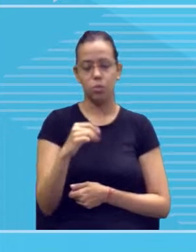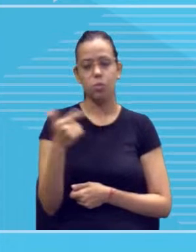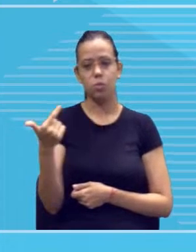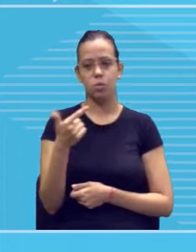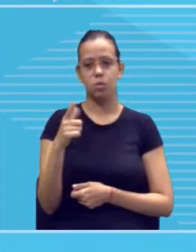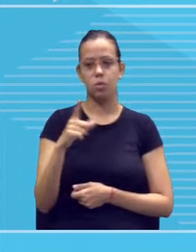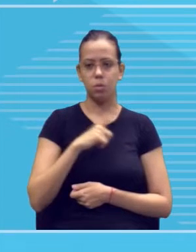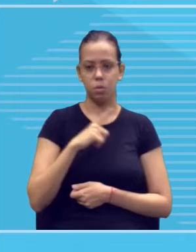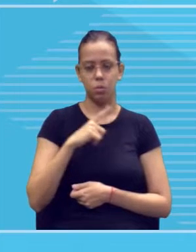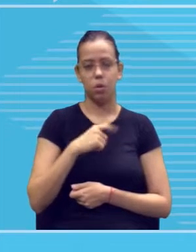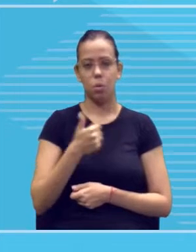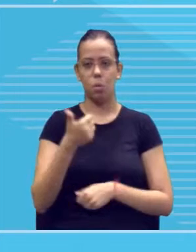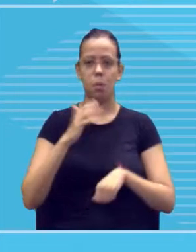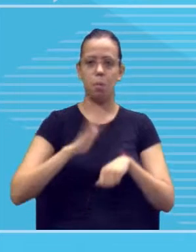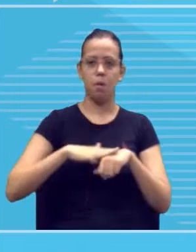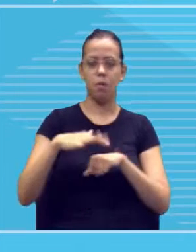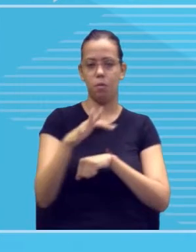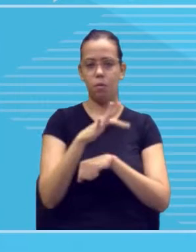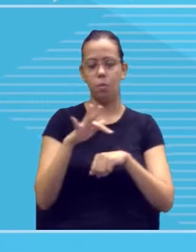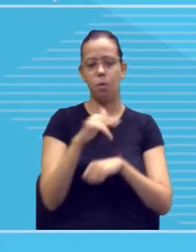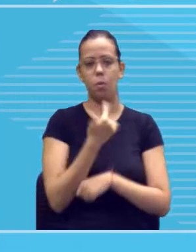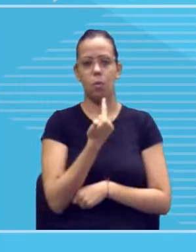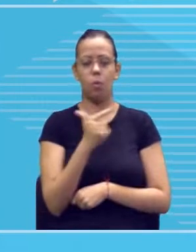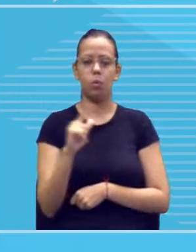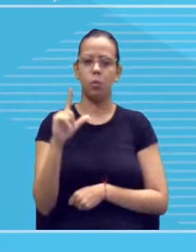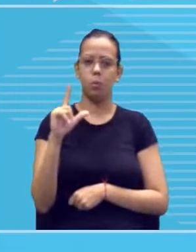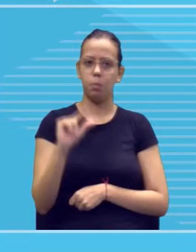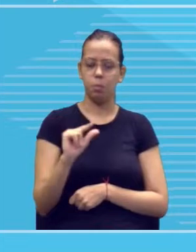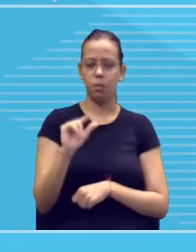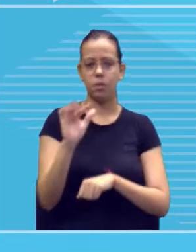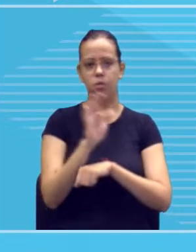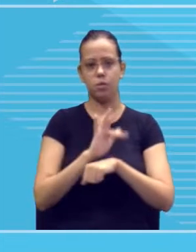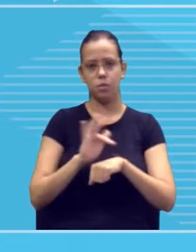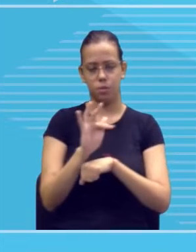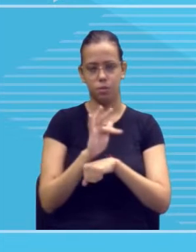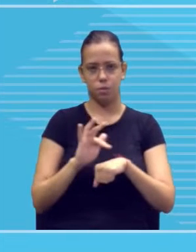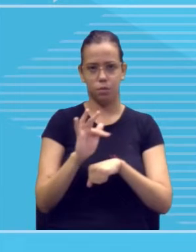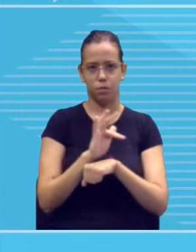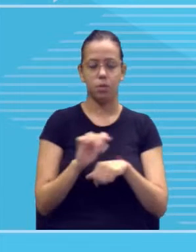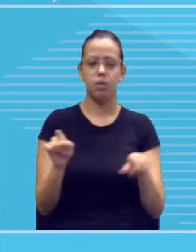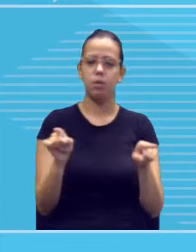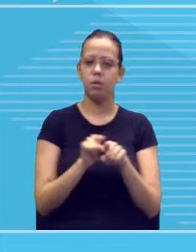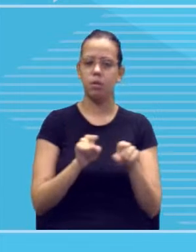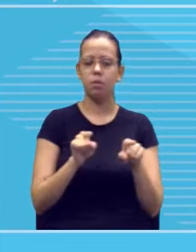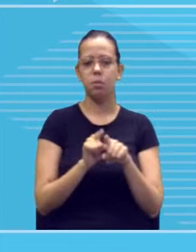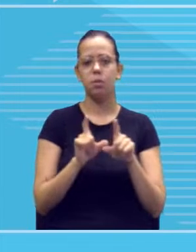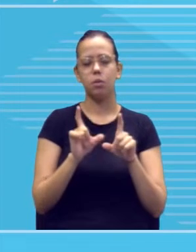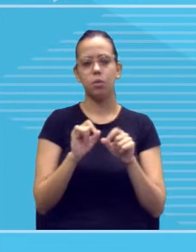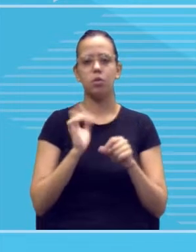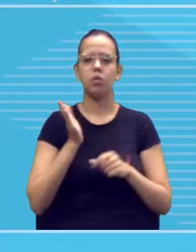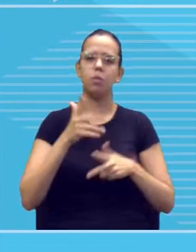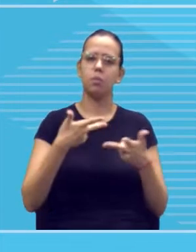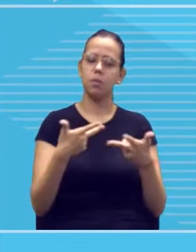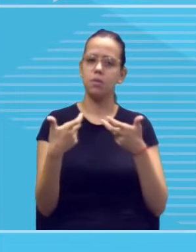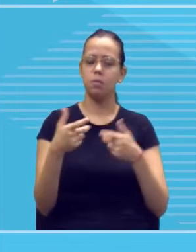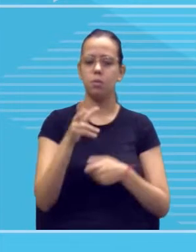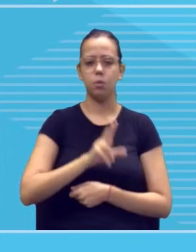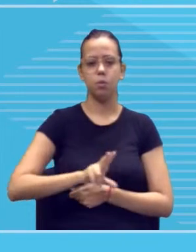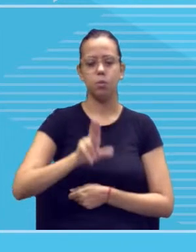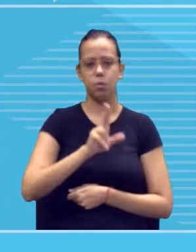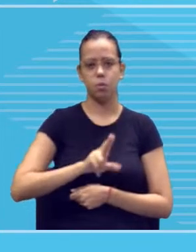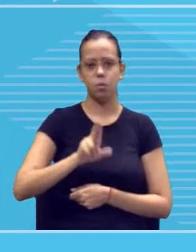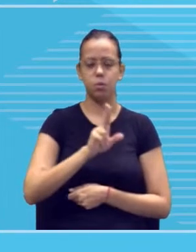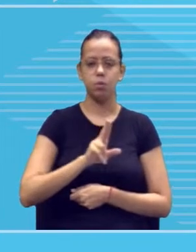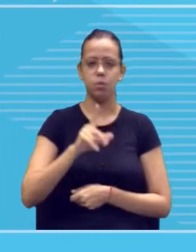um deles é mais formal e o outro é menos formal e além disso a gente já percebeu também a utilização